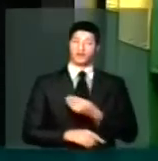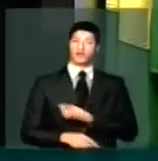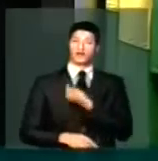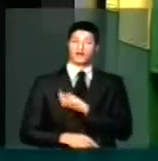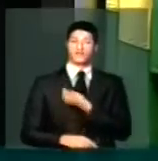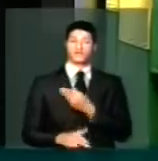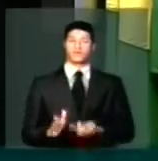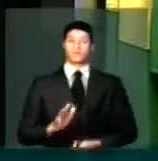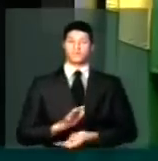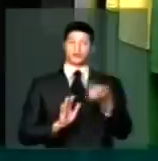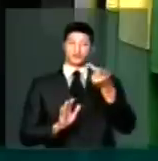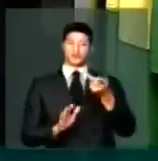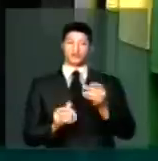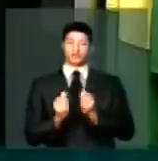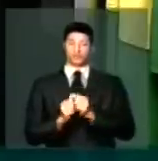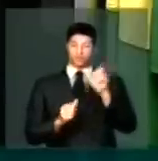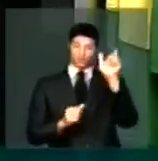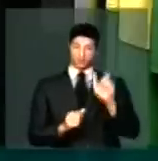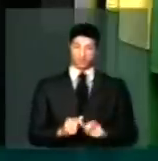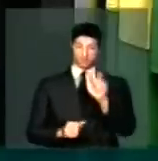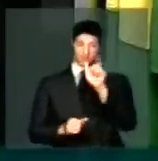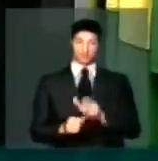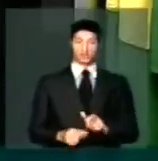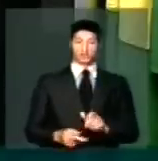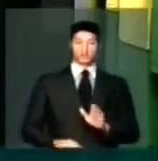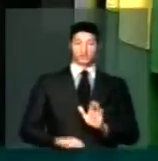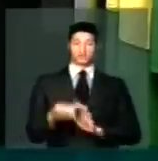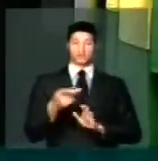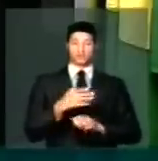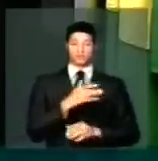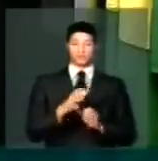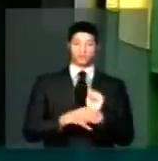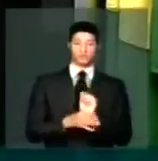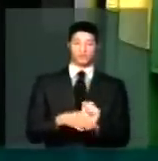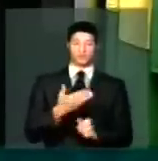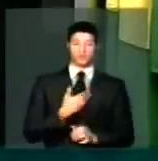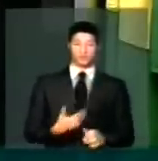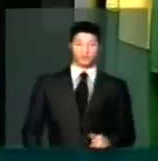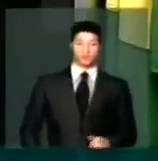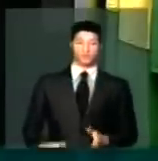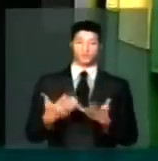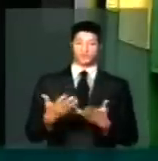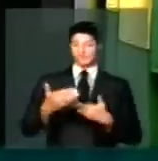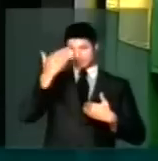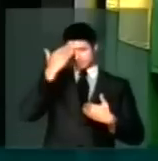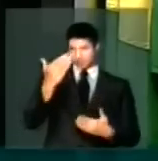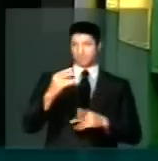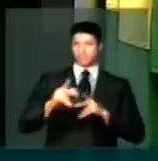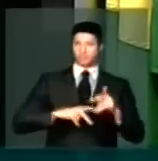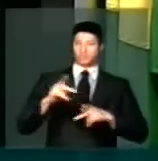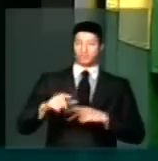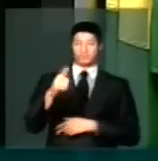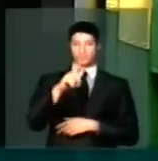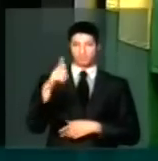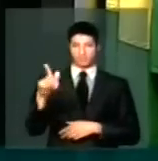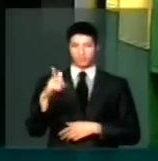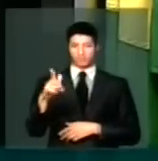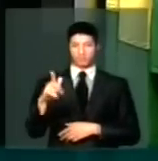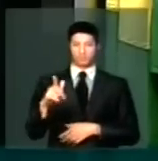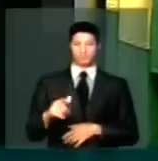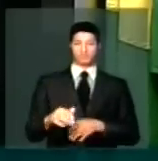vida, projetos com essas características e projetos na área de segurança pública. Quero agradecer ao povo goiano,